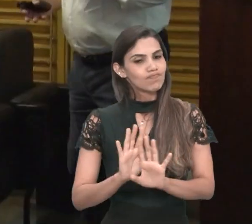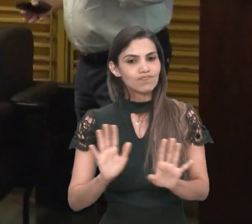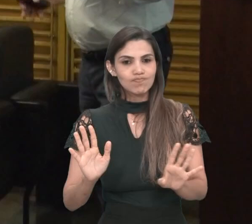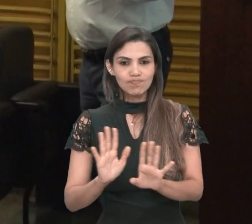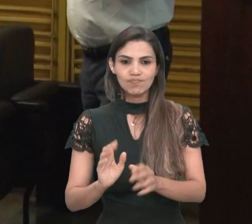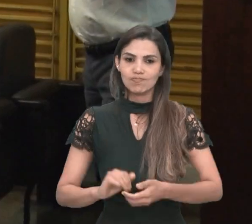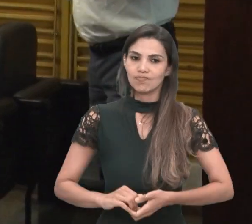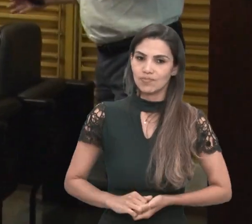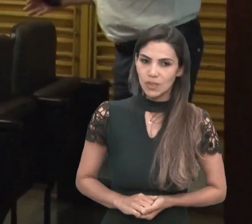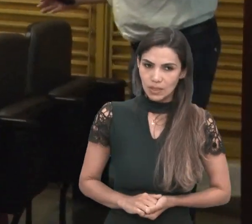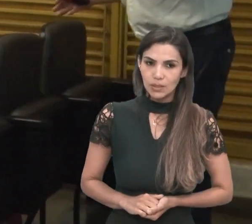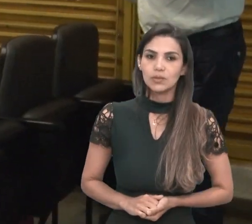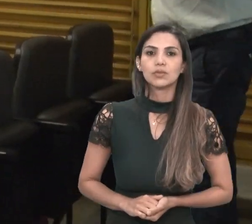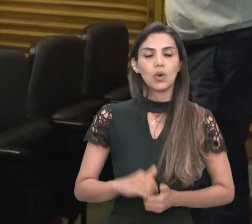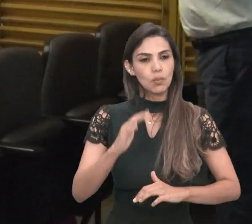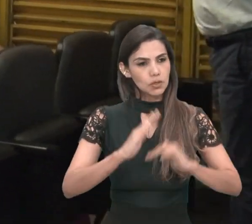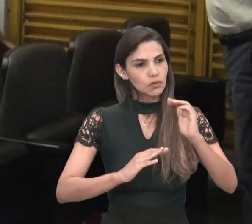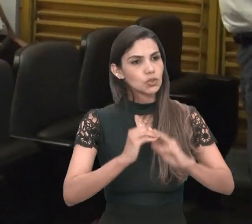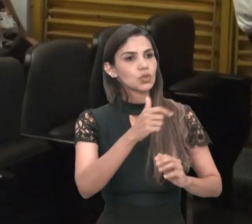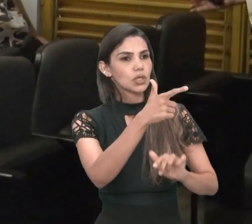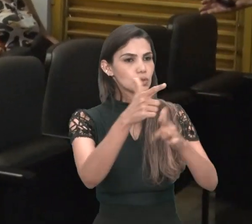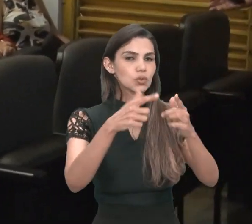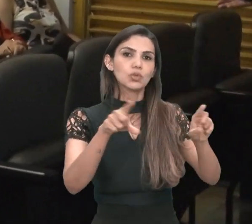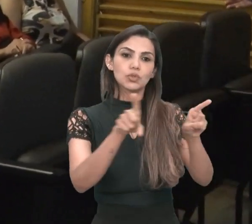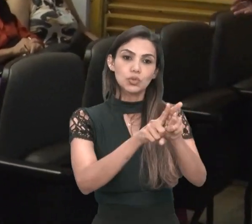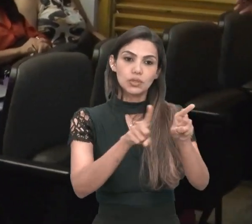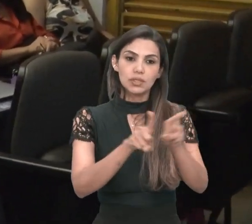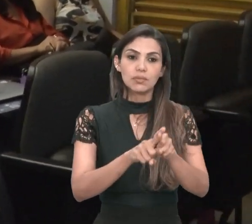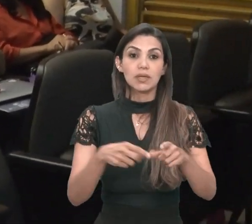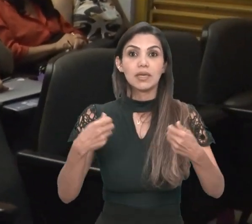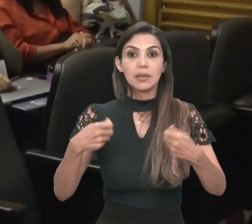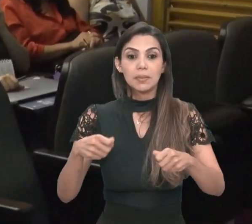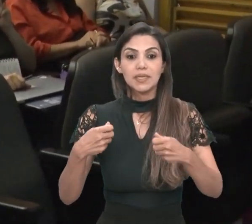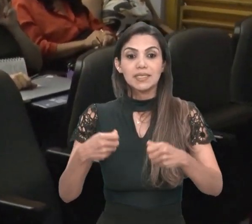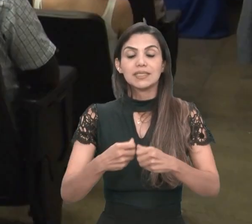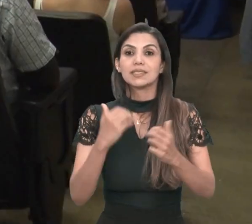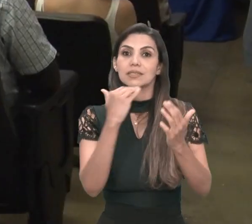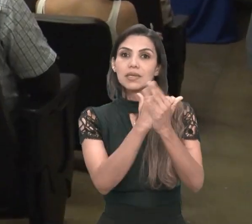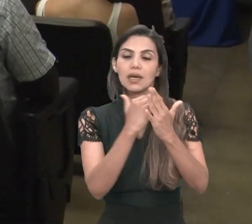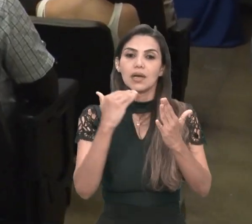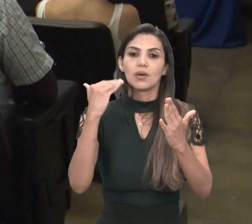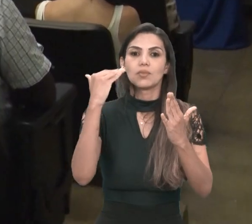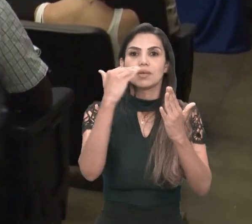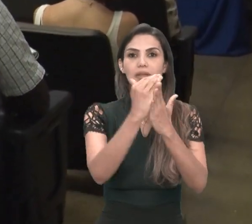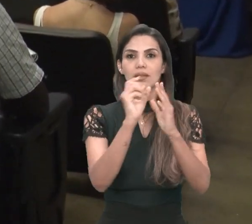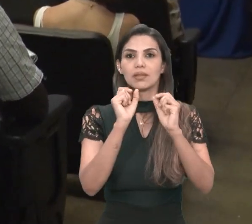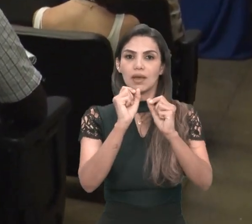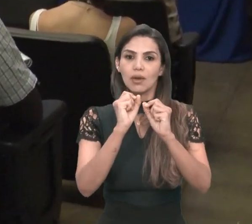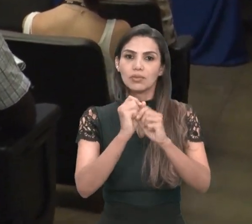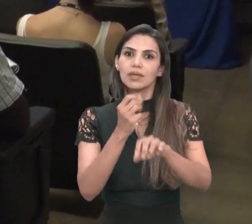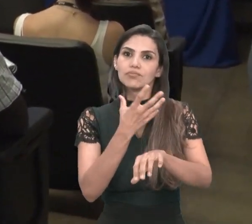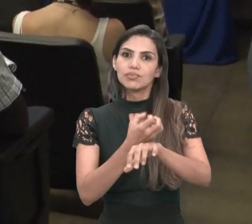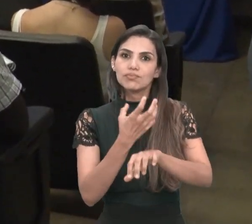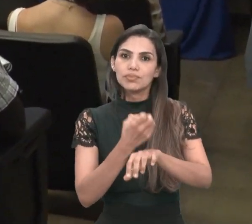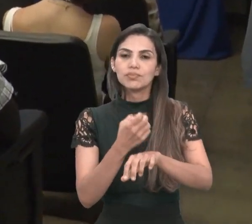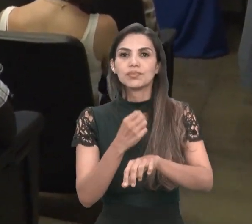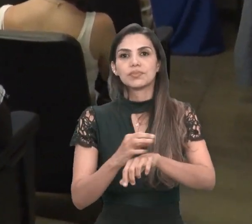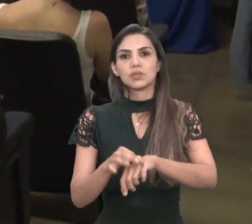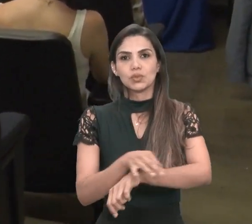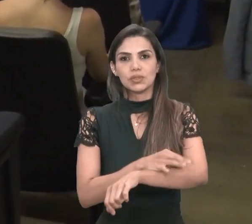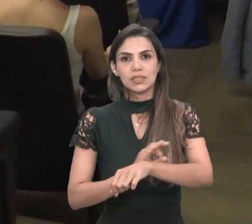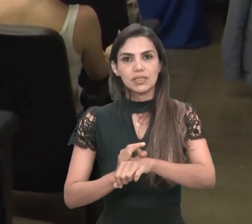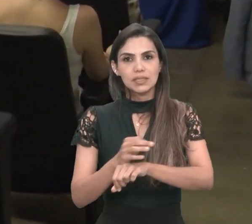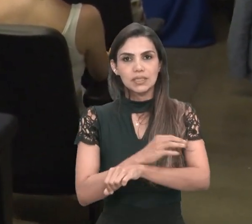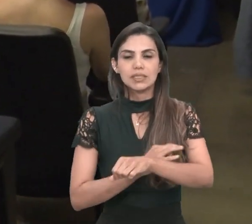aumentando a atividade do tecido adiposo marrom e impulsionando também a transformação da